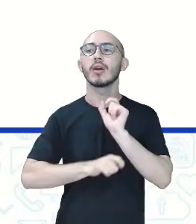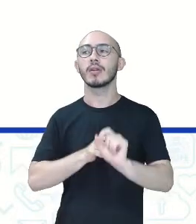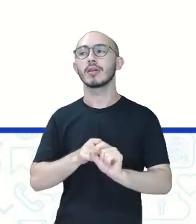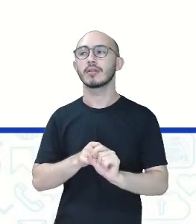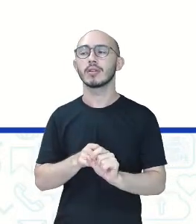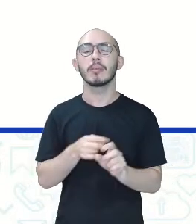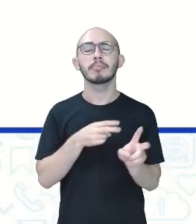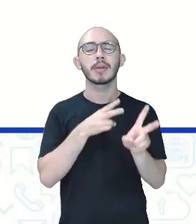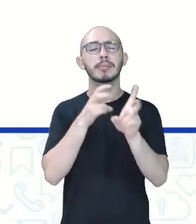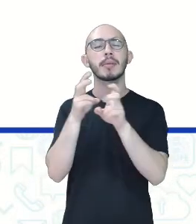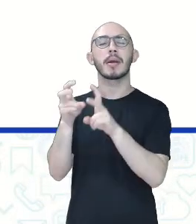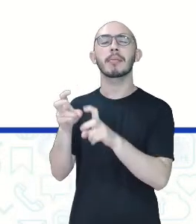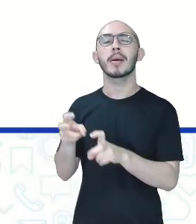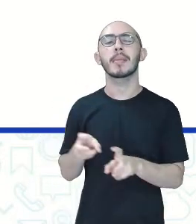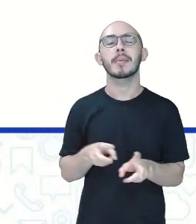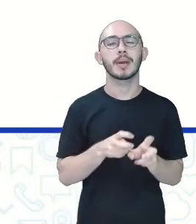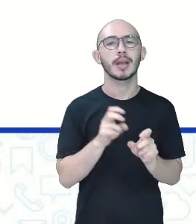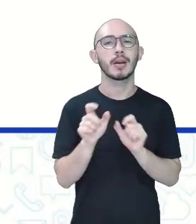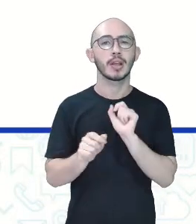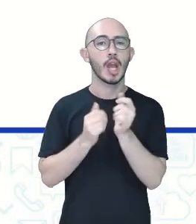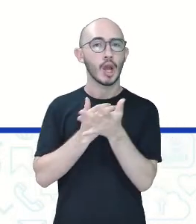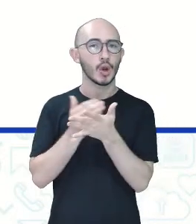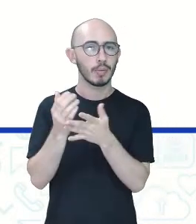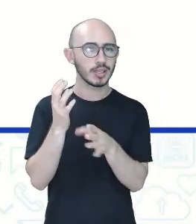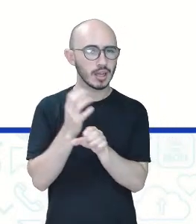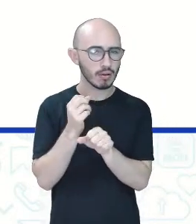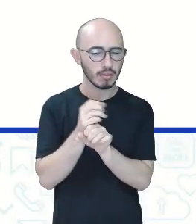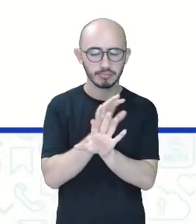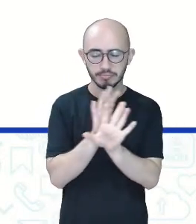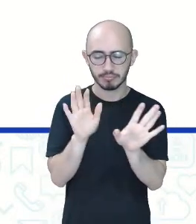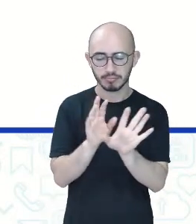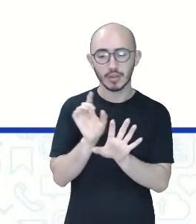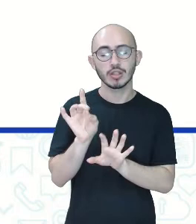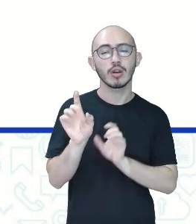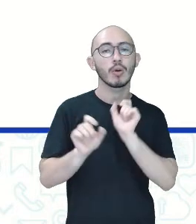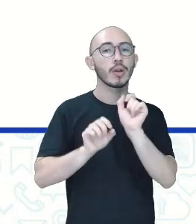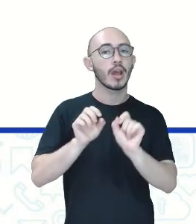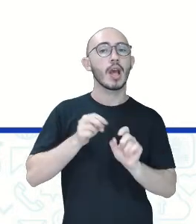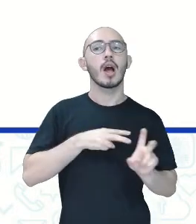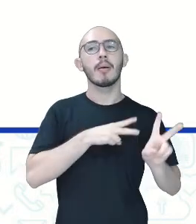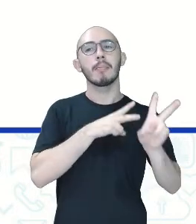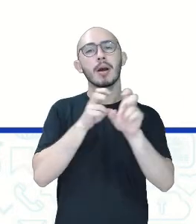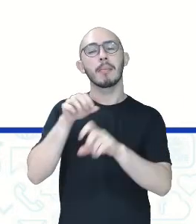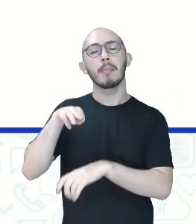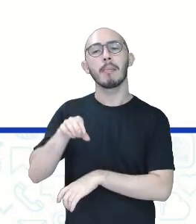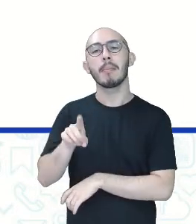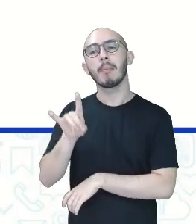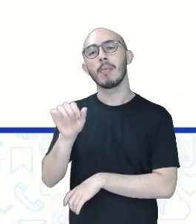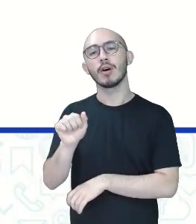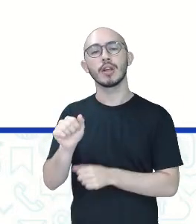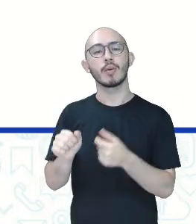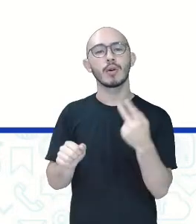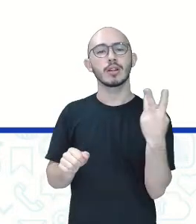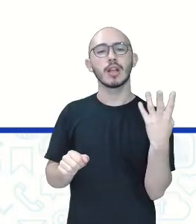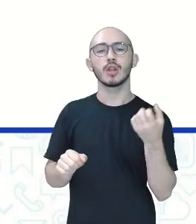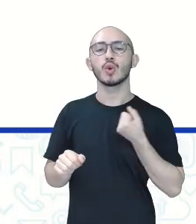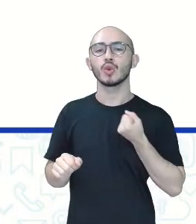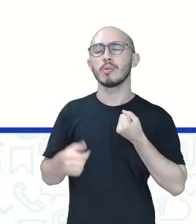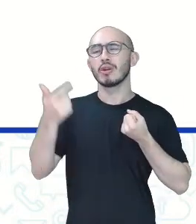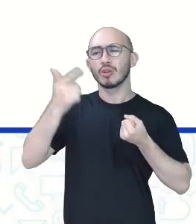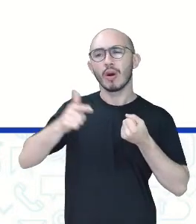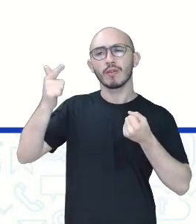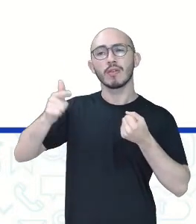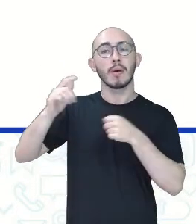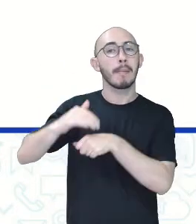agora em observação. Ao invés de começar a fazer conta, é só lembrar que a moda significa o valor que mais se repete. E quando a